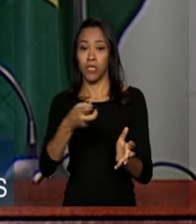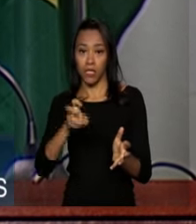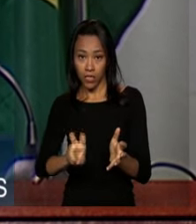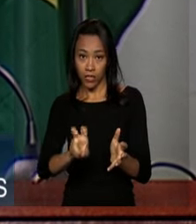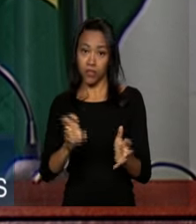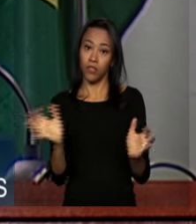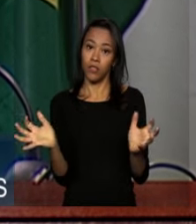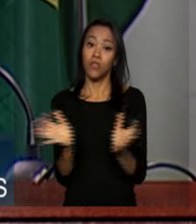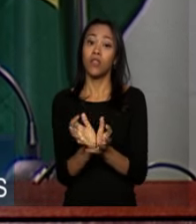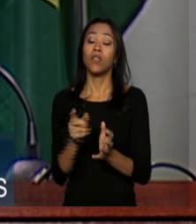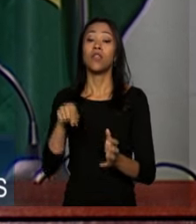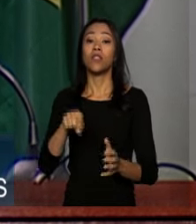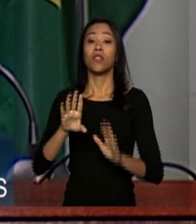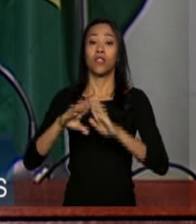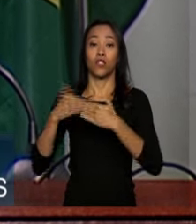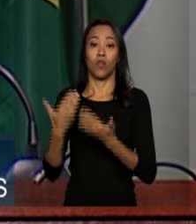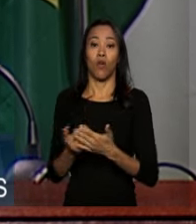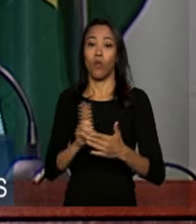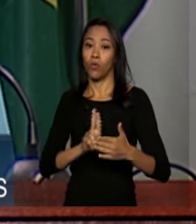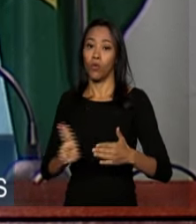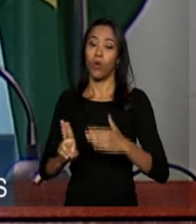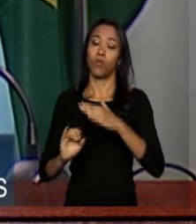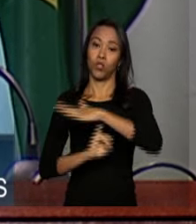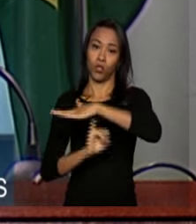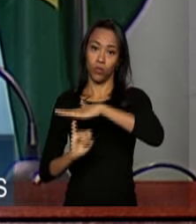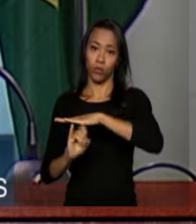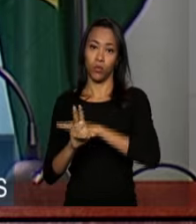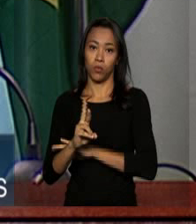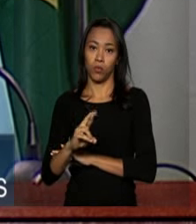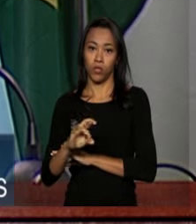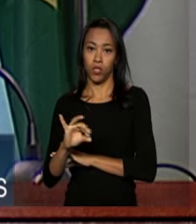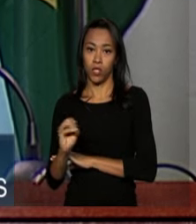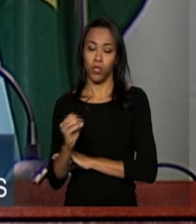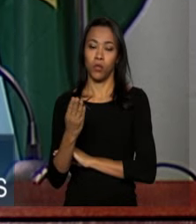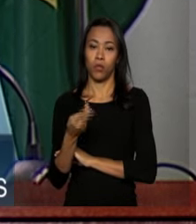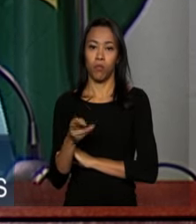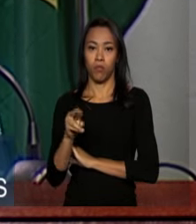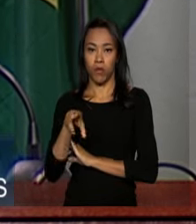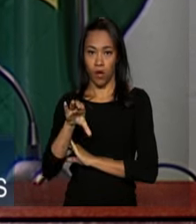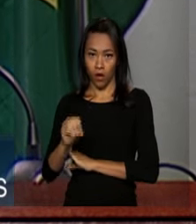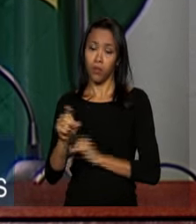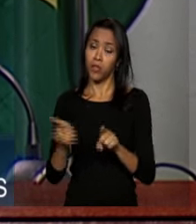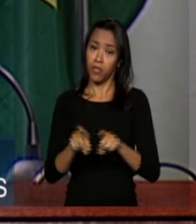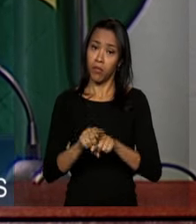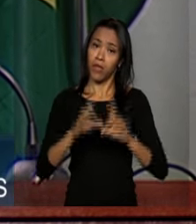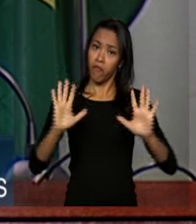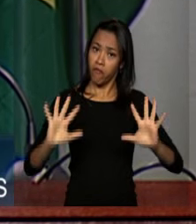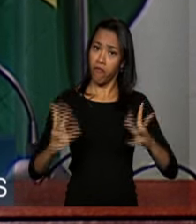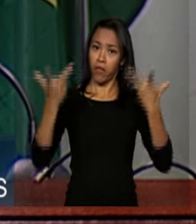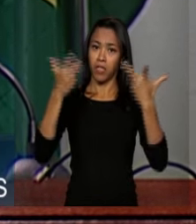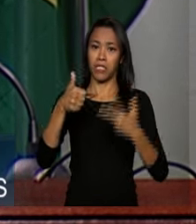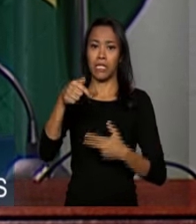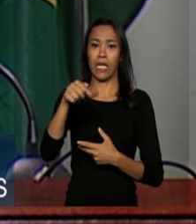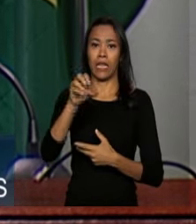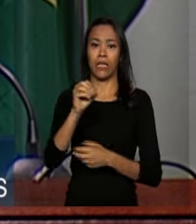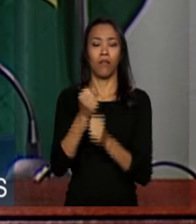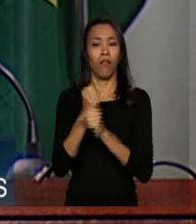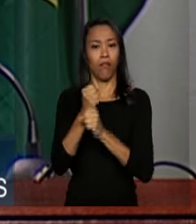Instituto Rio Branco e também festejamos os 70 anos desta instituição.